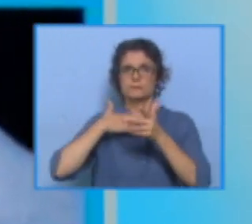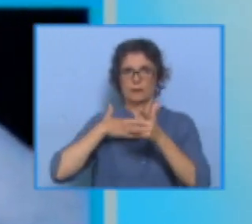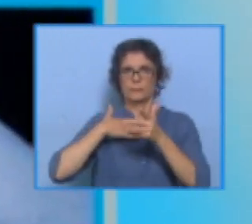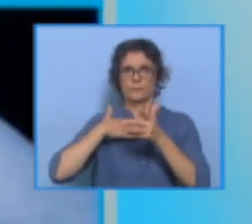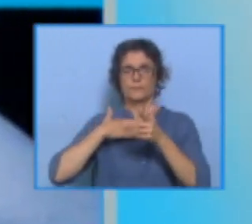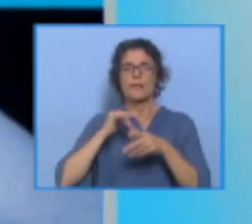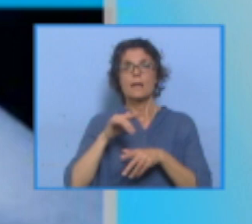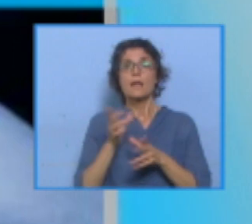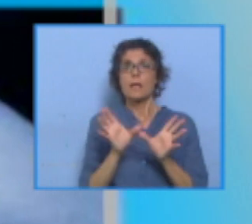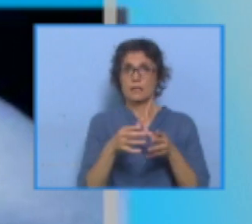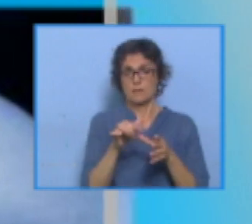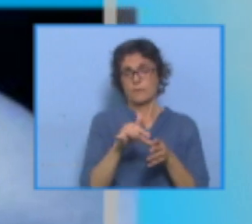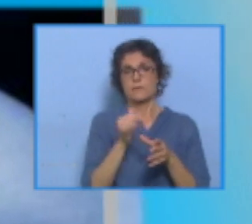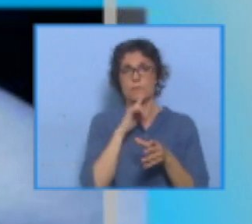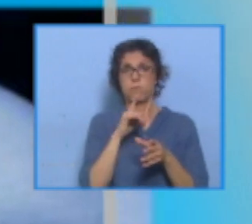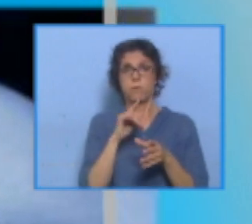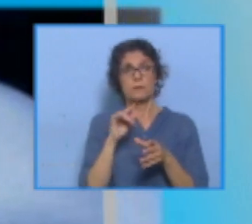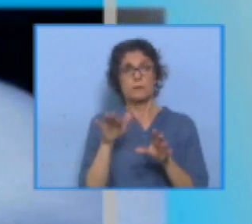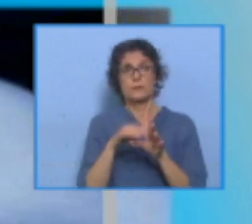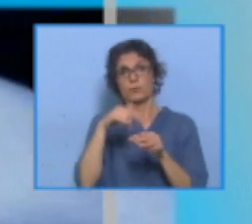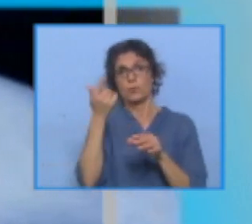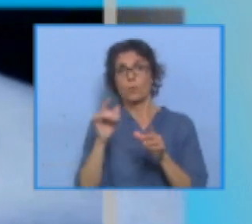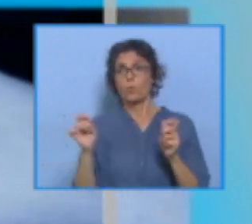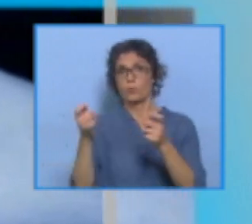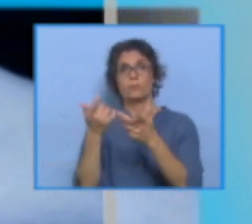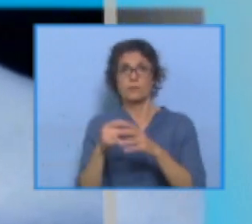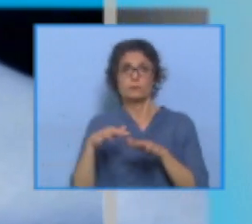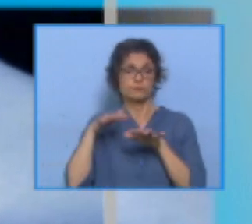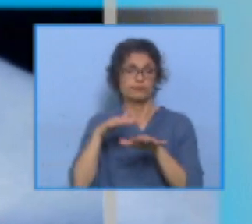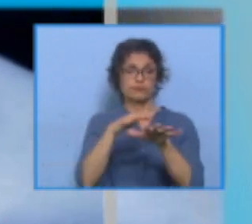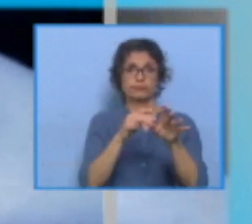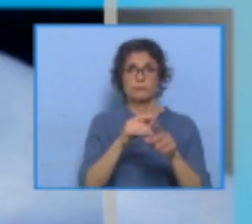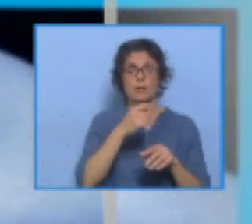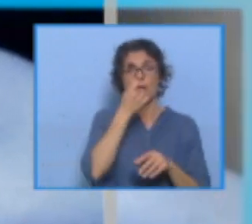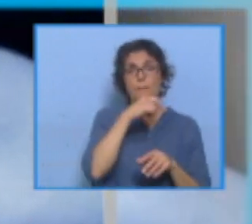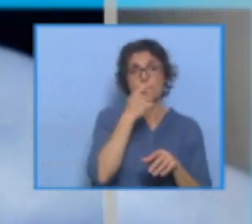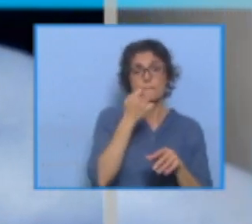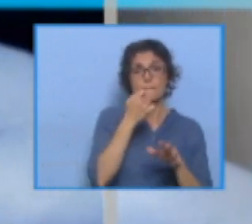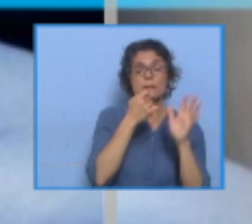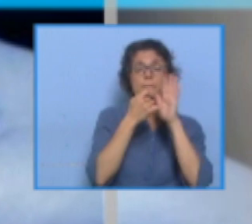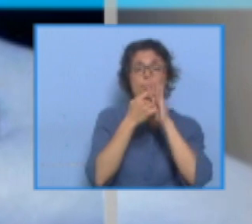vivem também de muitos outros eventos ao longo do ano. São eles as peregrinações de maio e de outubro,